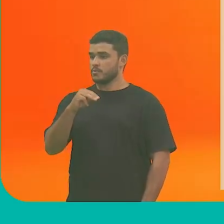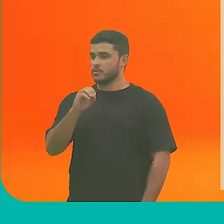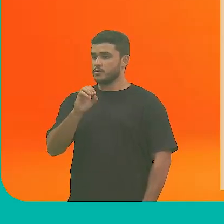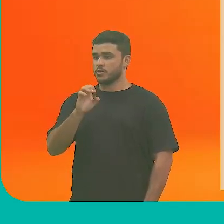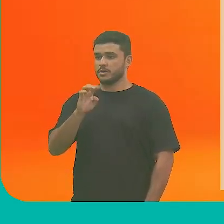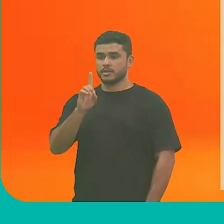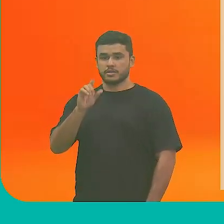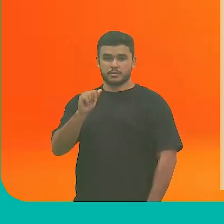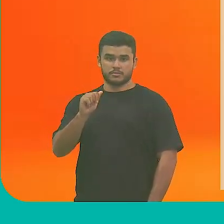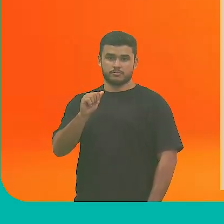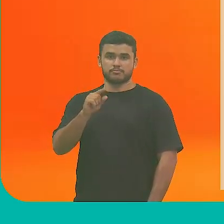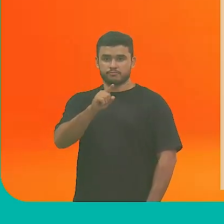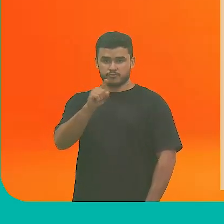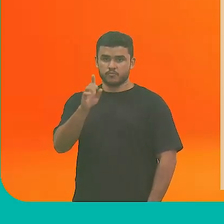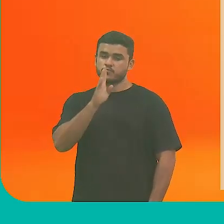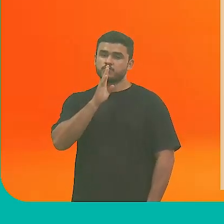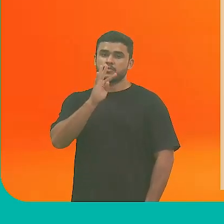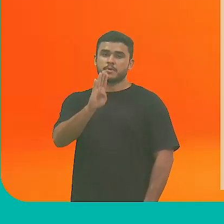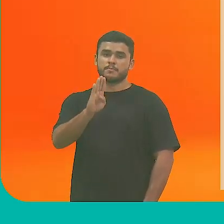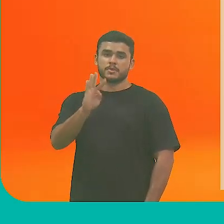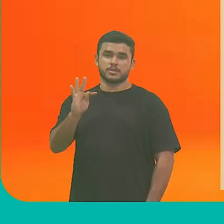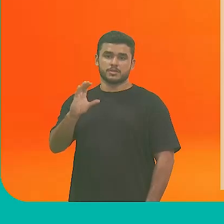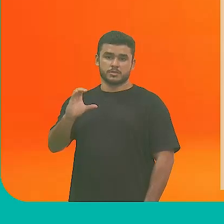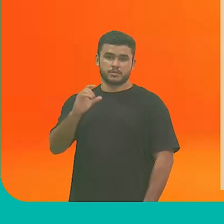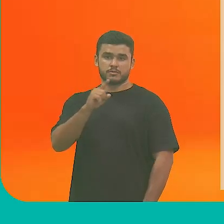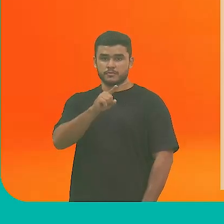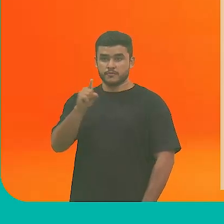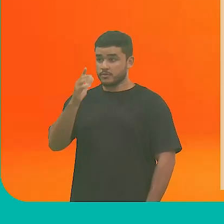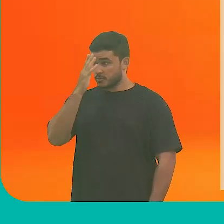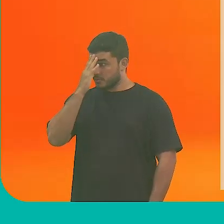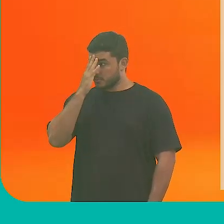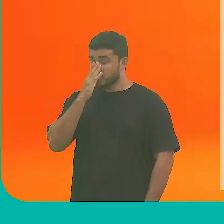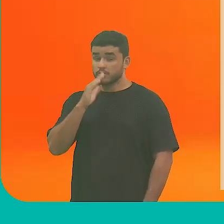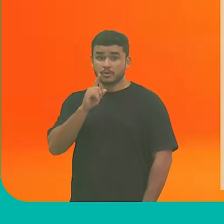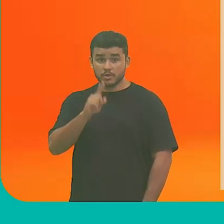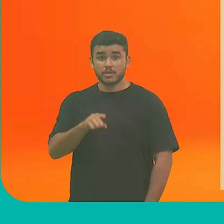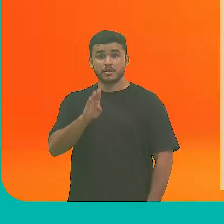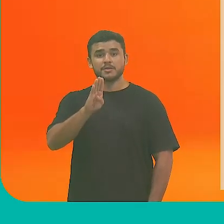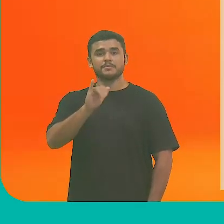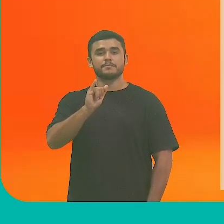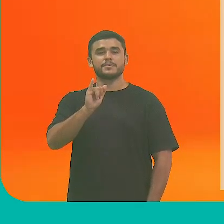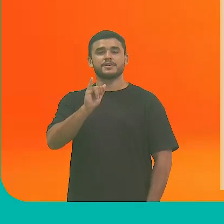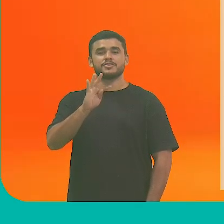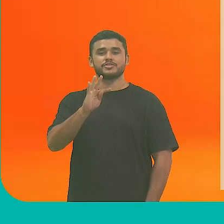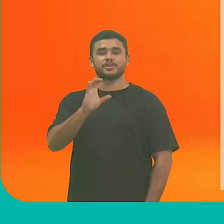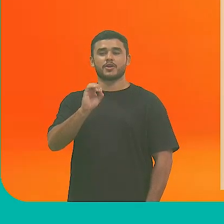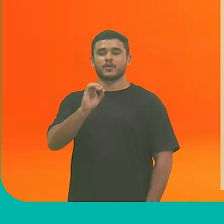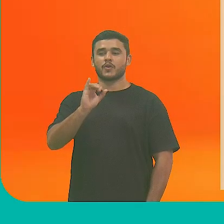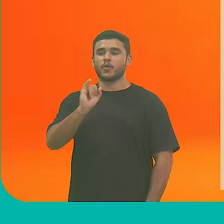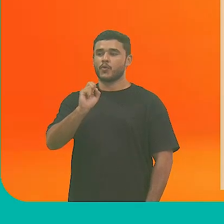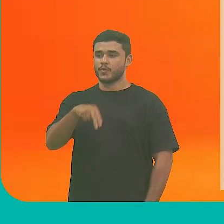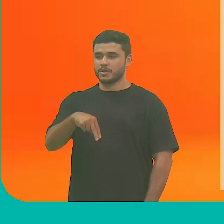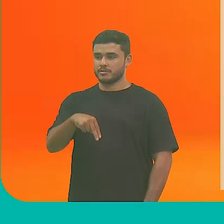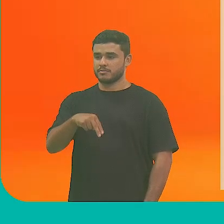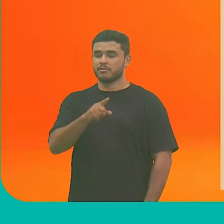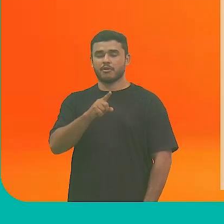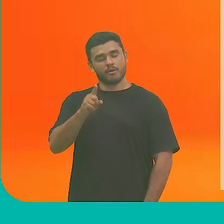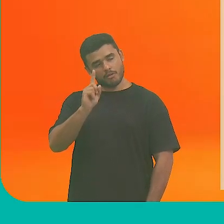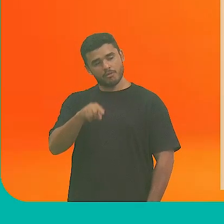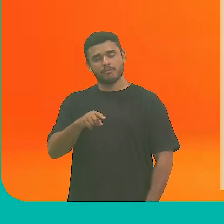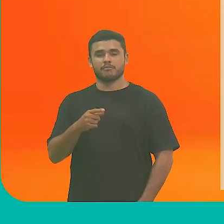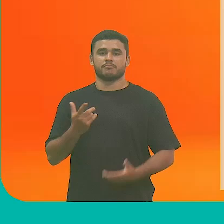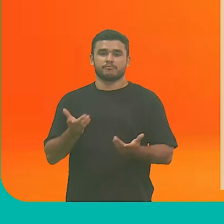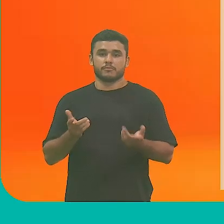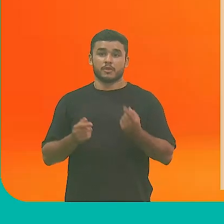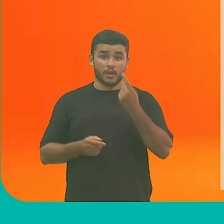moedas aí. Então, essas questões que elas trazem à nossa realidade, elas geralmente vão ser questões de